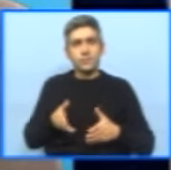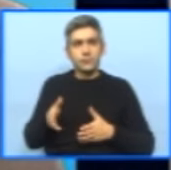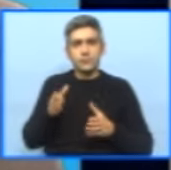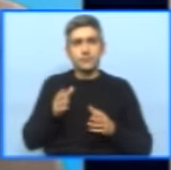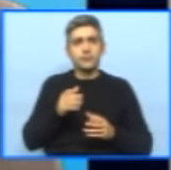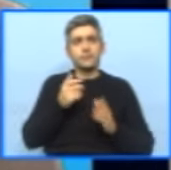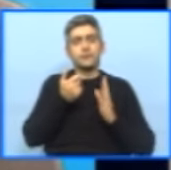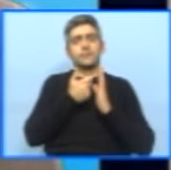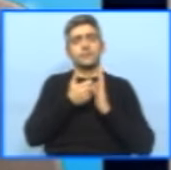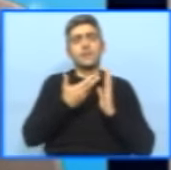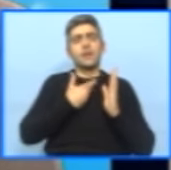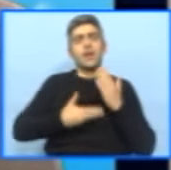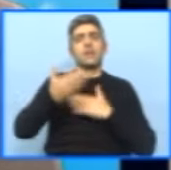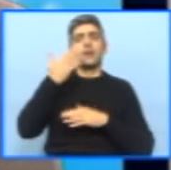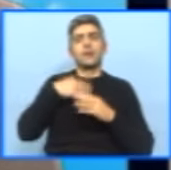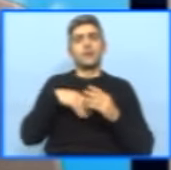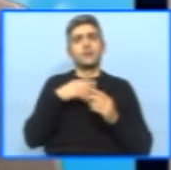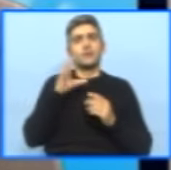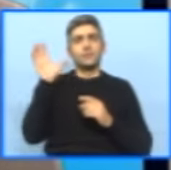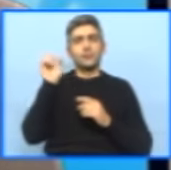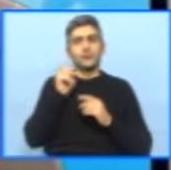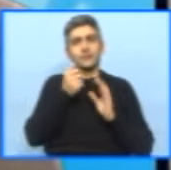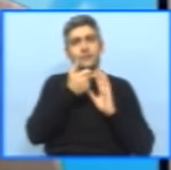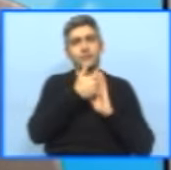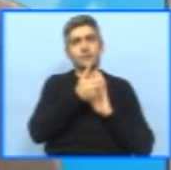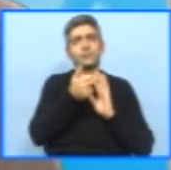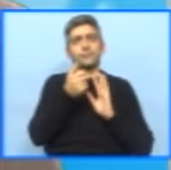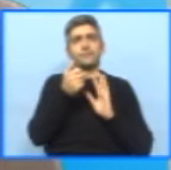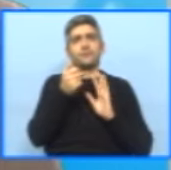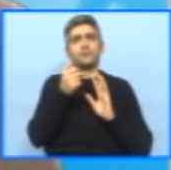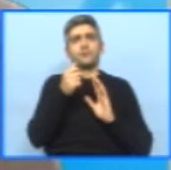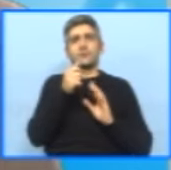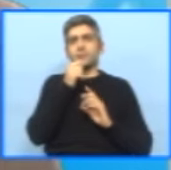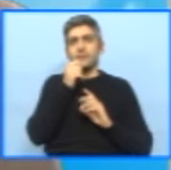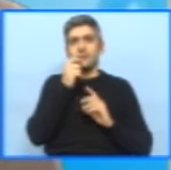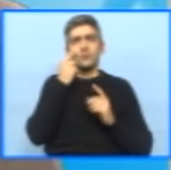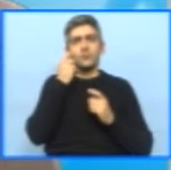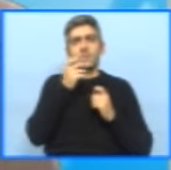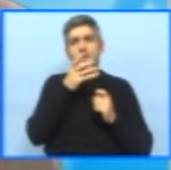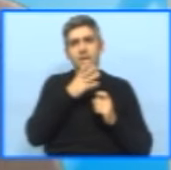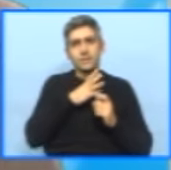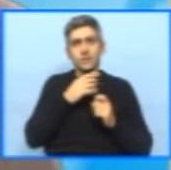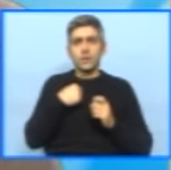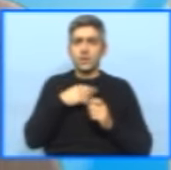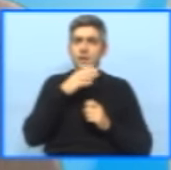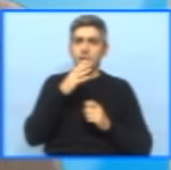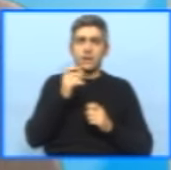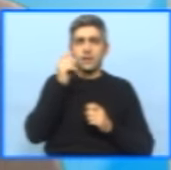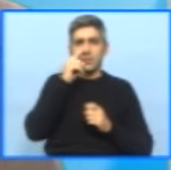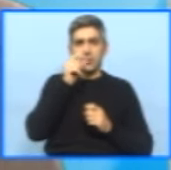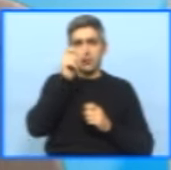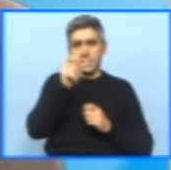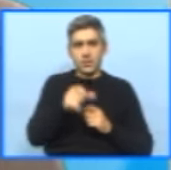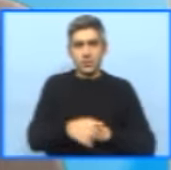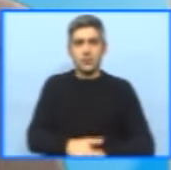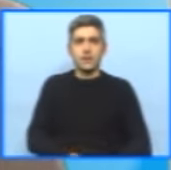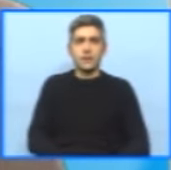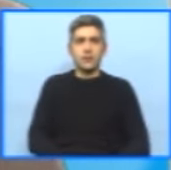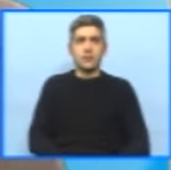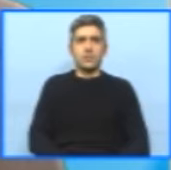Parafraseando o ditado antigo, eu diria que diz-me que água procuras, que eu dir-te-ei quem és.